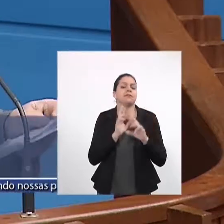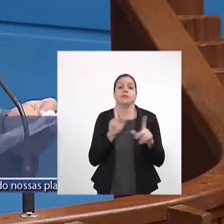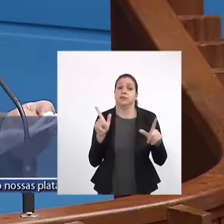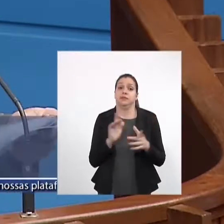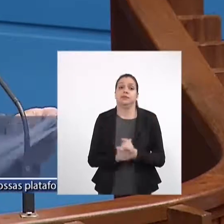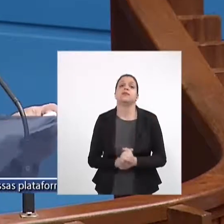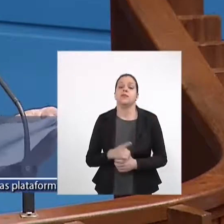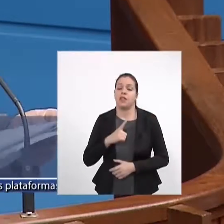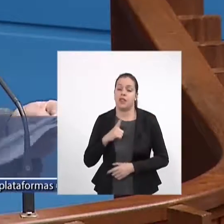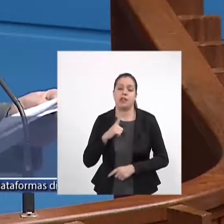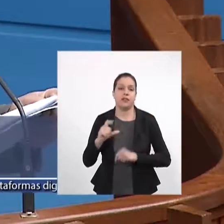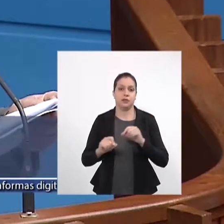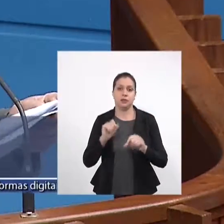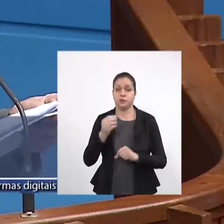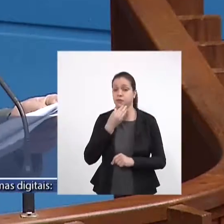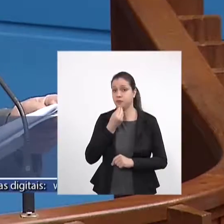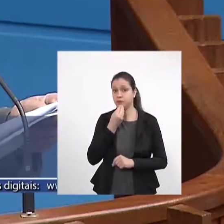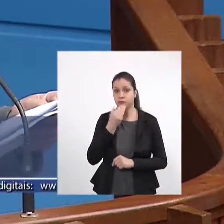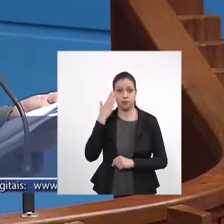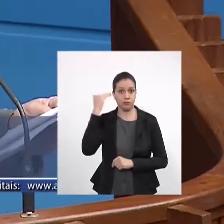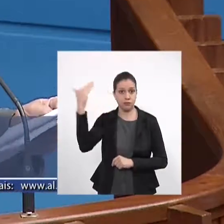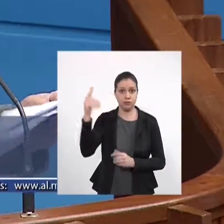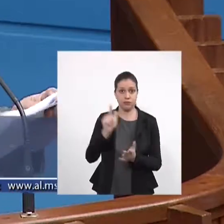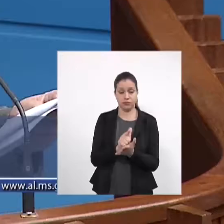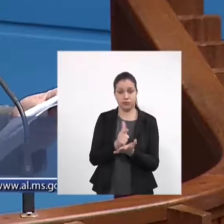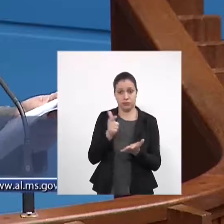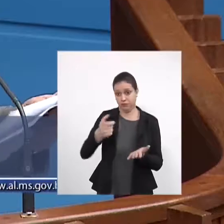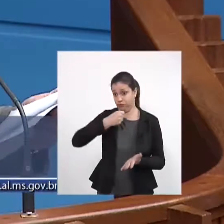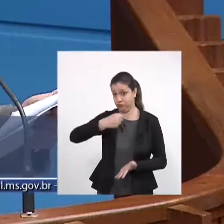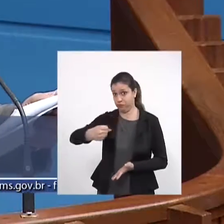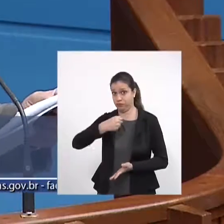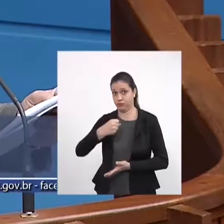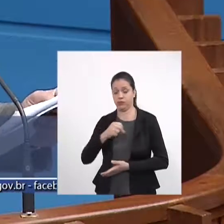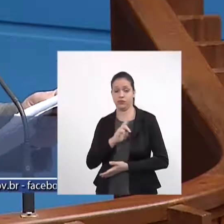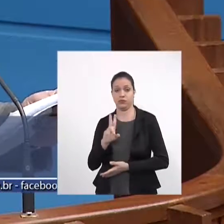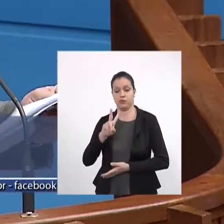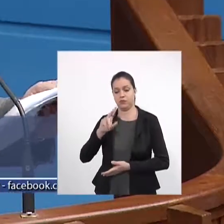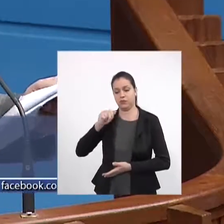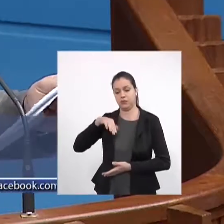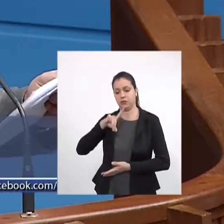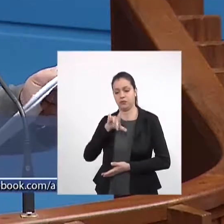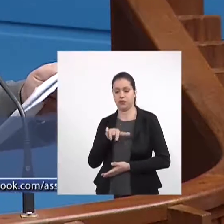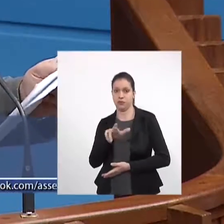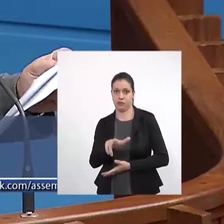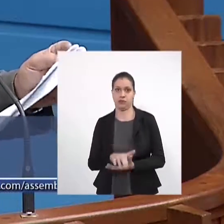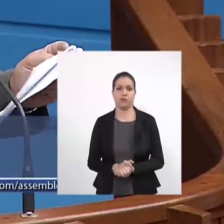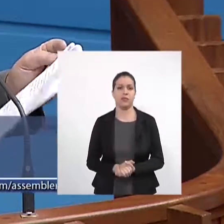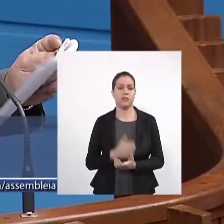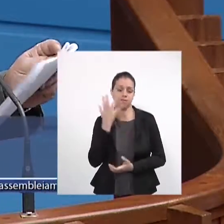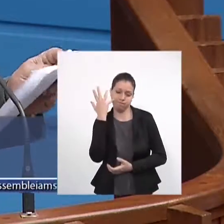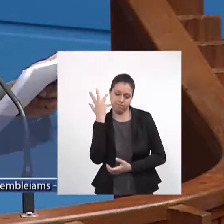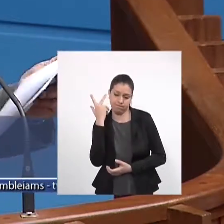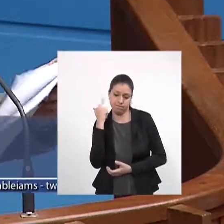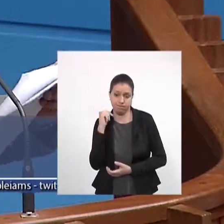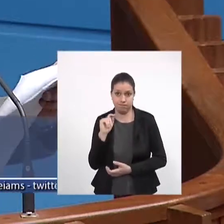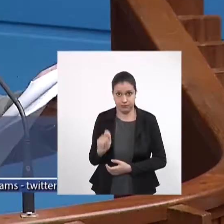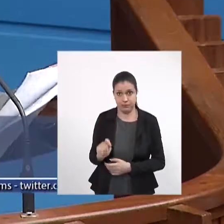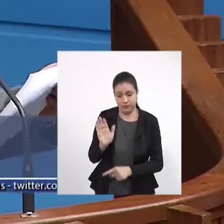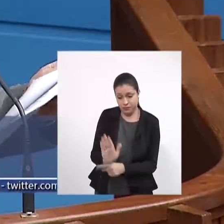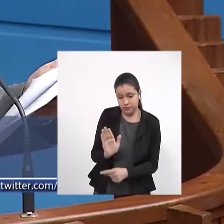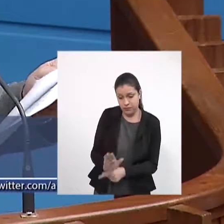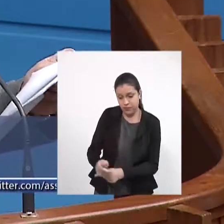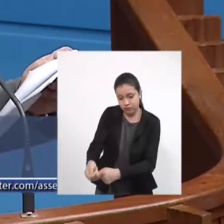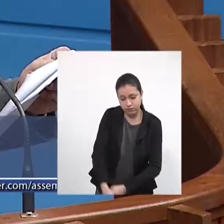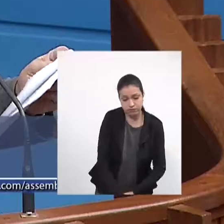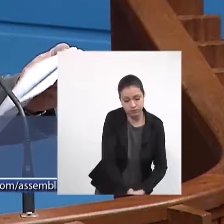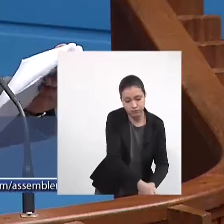brilhante jornalista Vander Verão, ainda menino, ajudando a limpar o chão pelos corredores